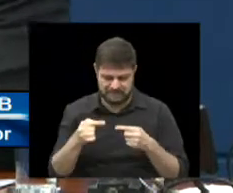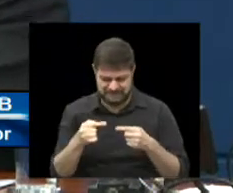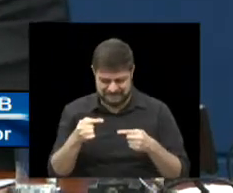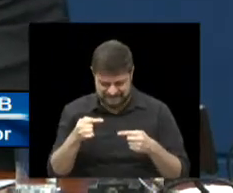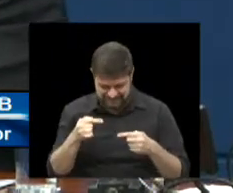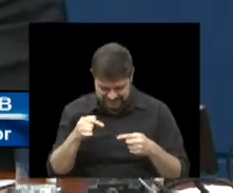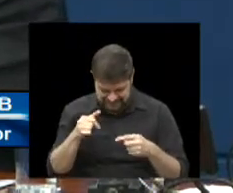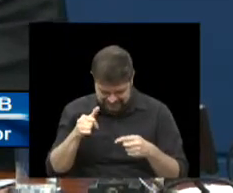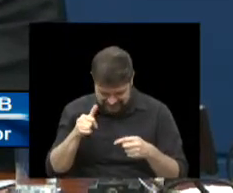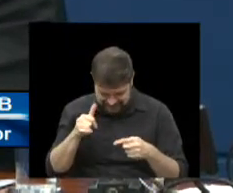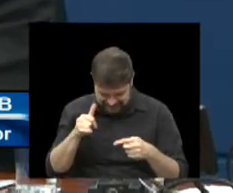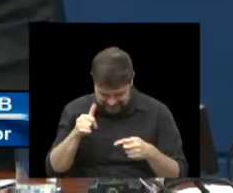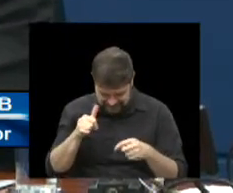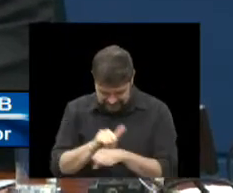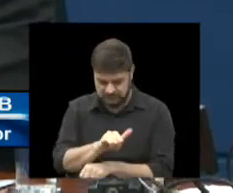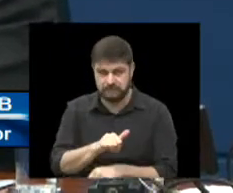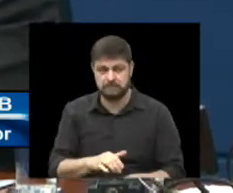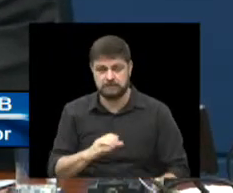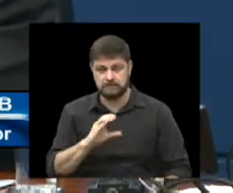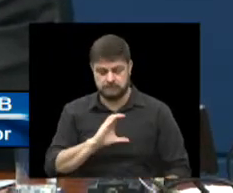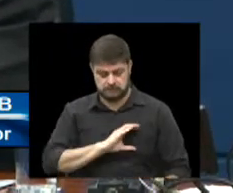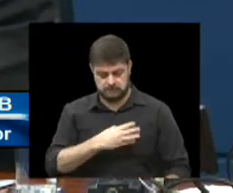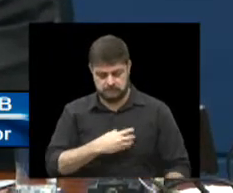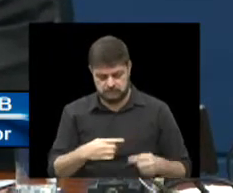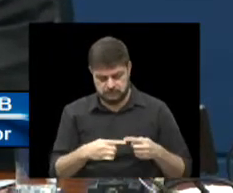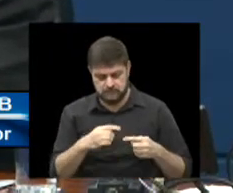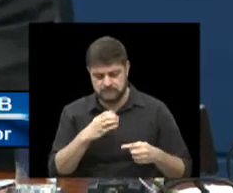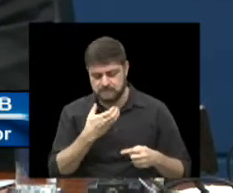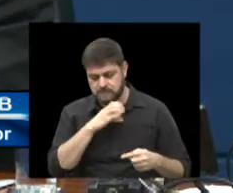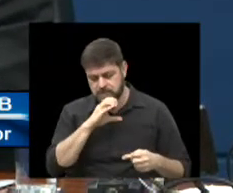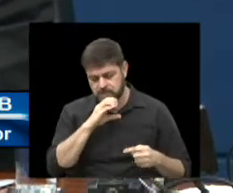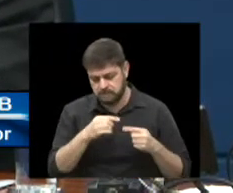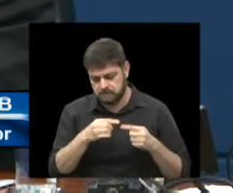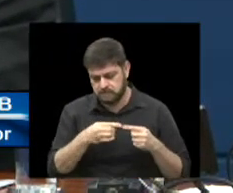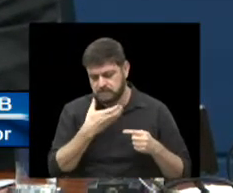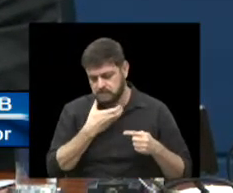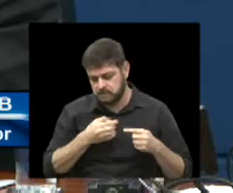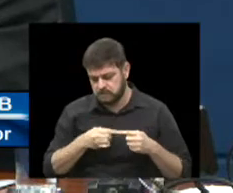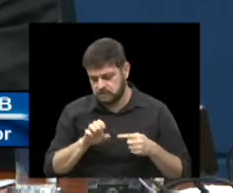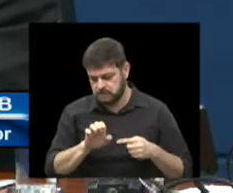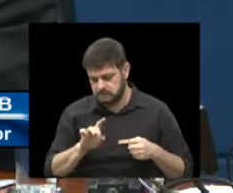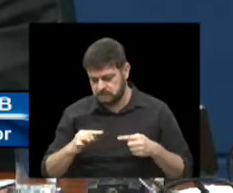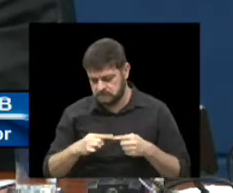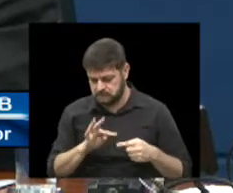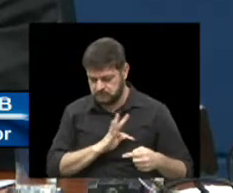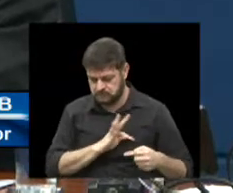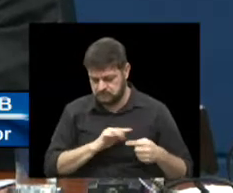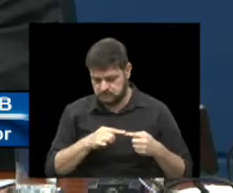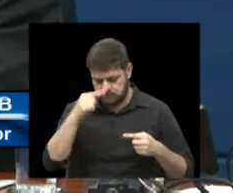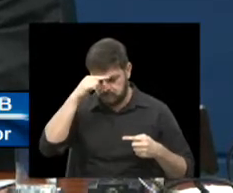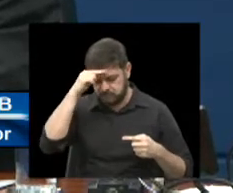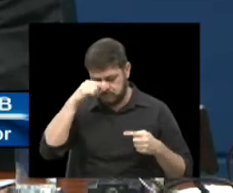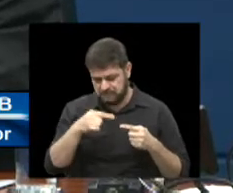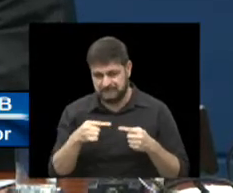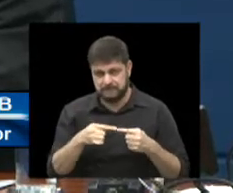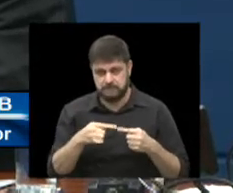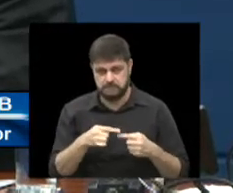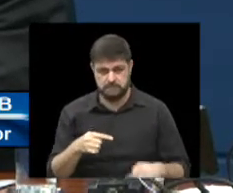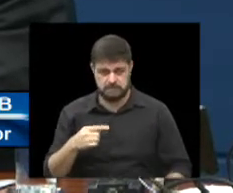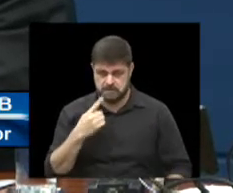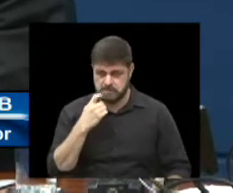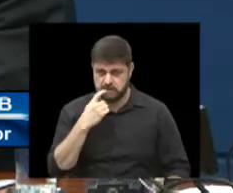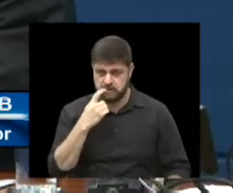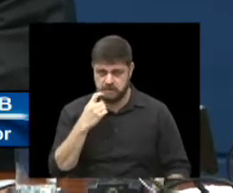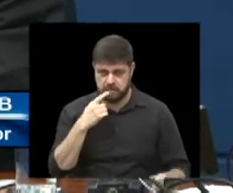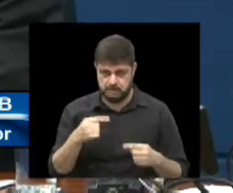Cláudio, ausente. Campos Filho, sim. Carlão do PT, sim. Carmo Luiz, sim. Edson Ribeiro, sim. Fernando Mendes, sim. Felipe Marquesi, sim.